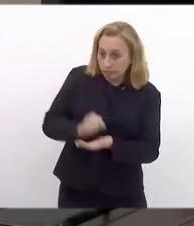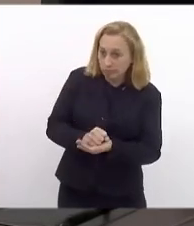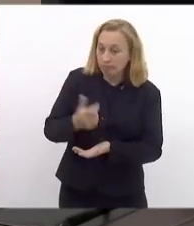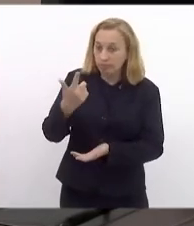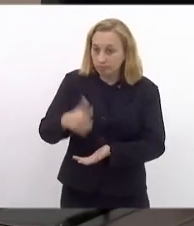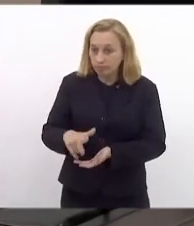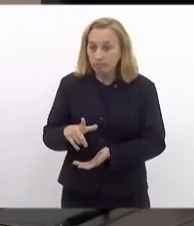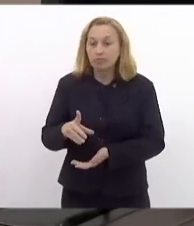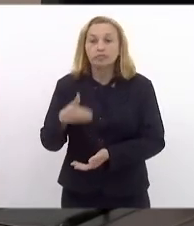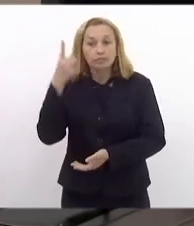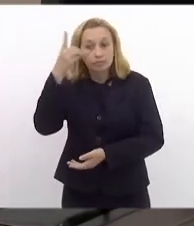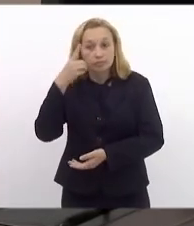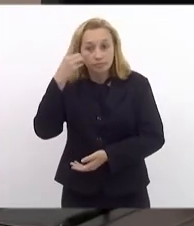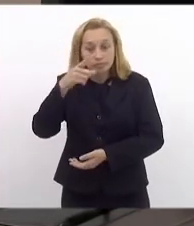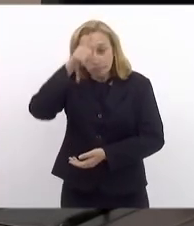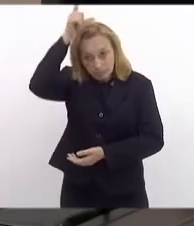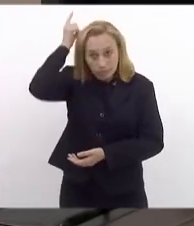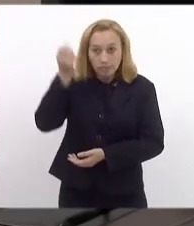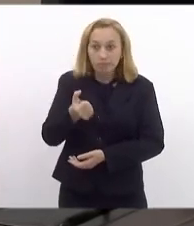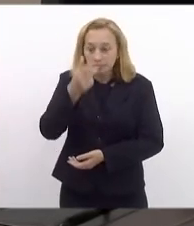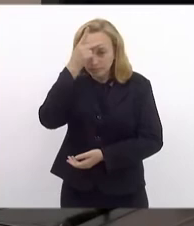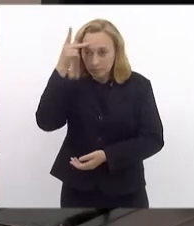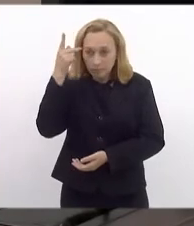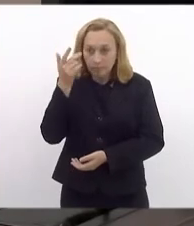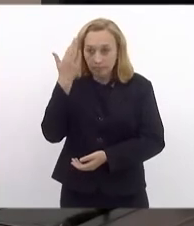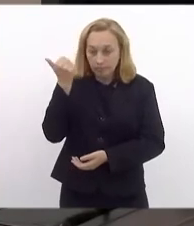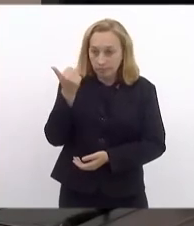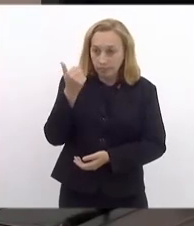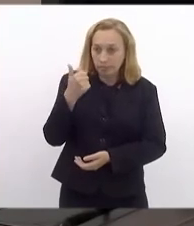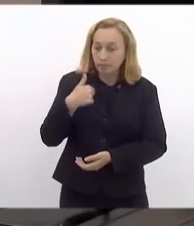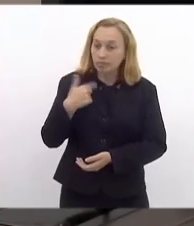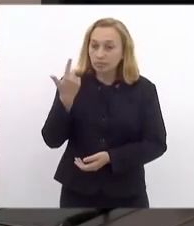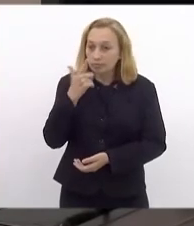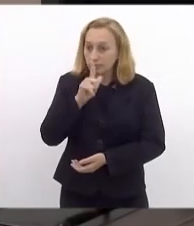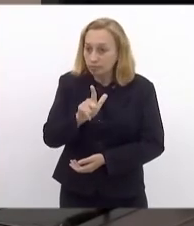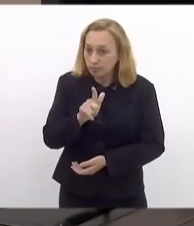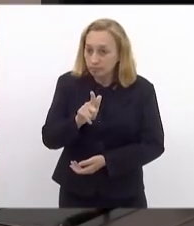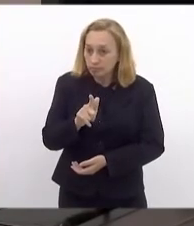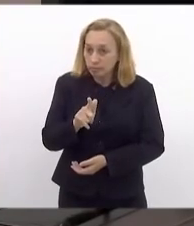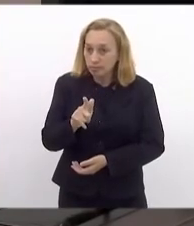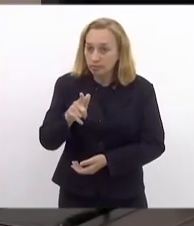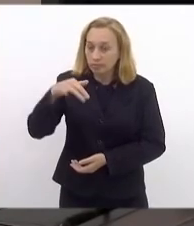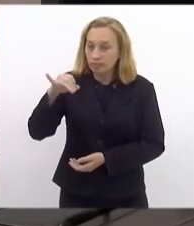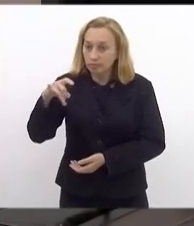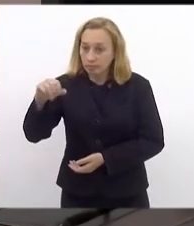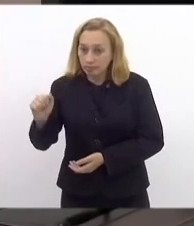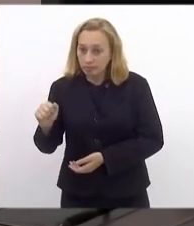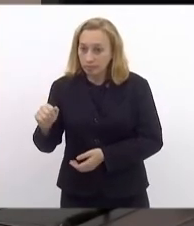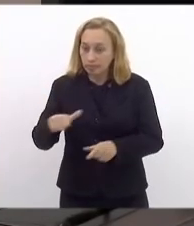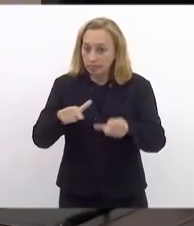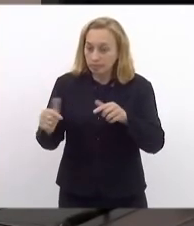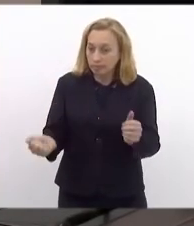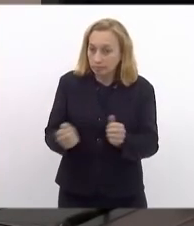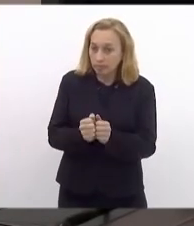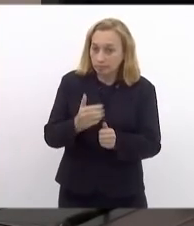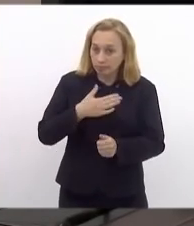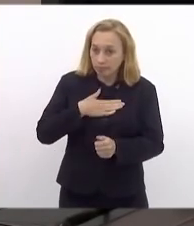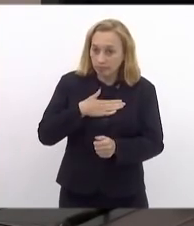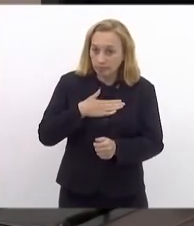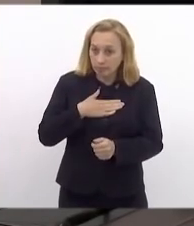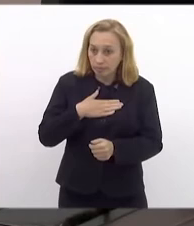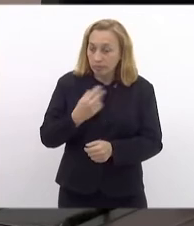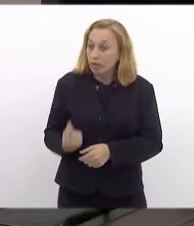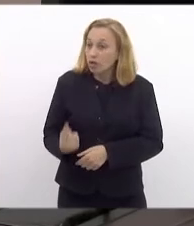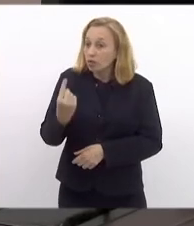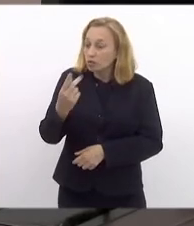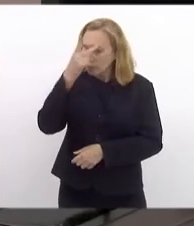deputados Paulo que poucas pessoas sabem quando eu conseguir eu tentei muito quando eu consegui trazer Moacir para trabalhar comigo o assim o